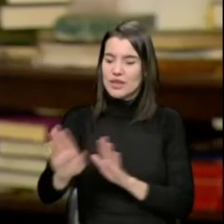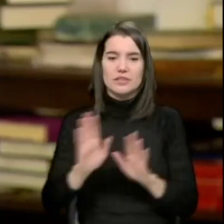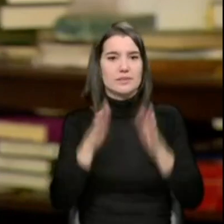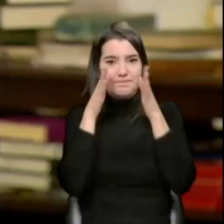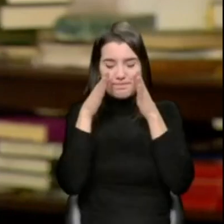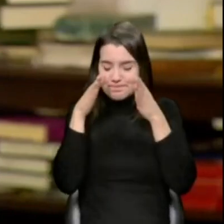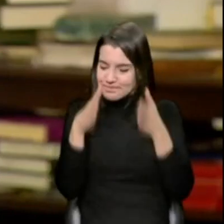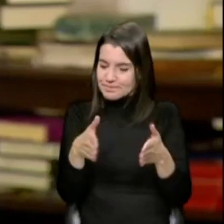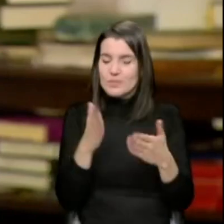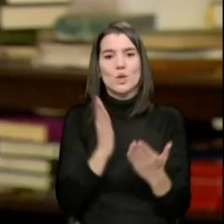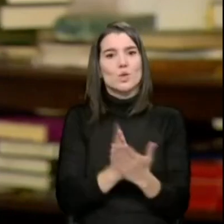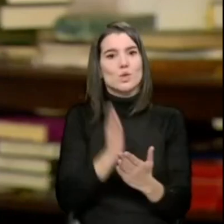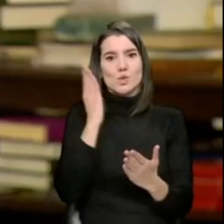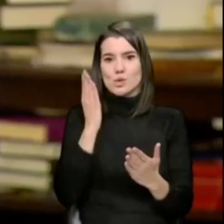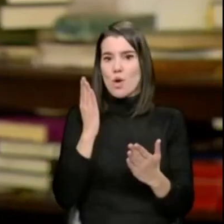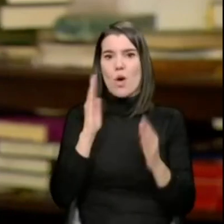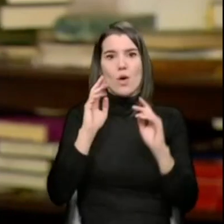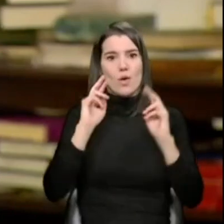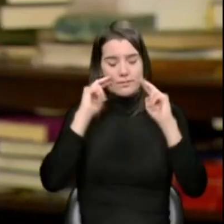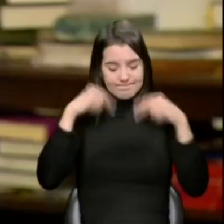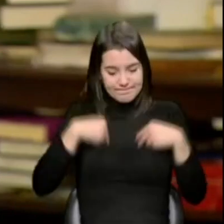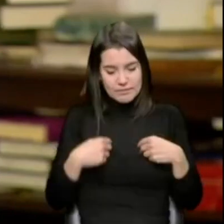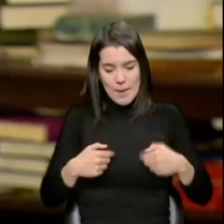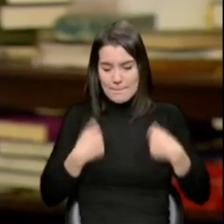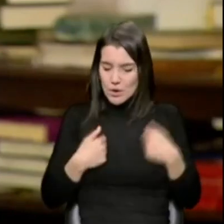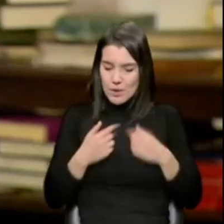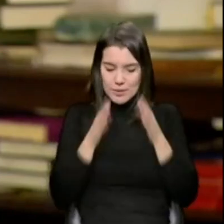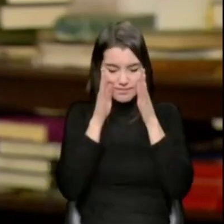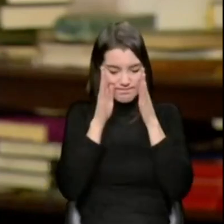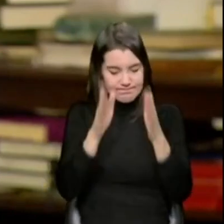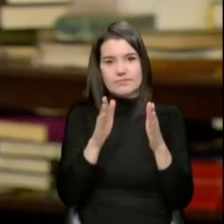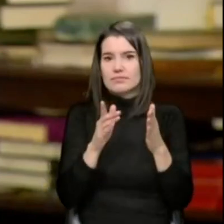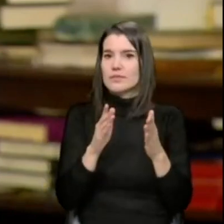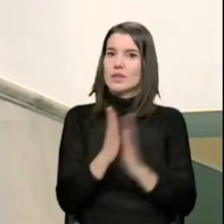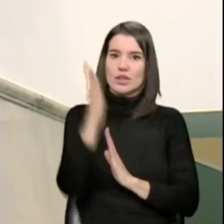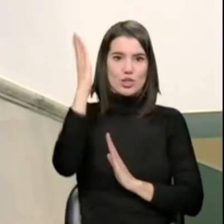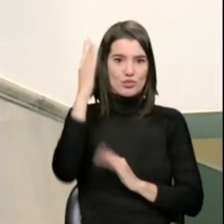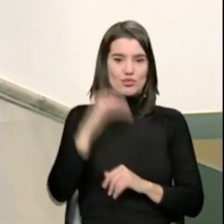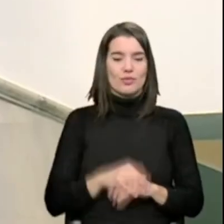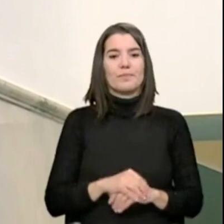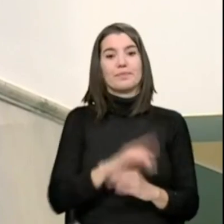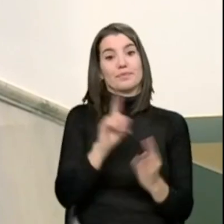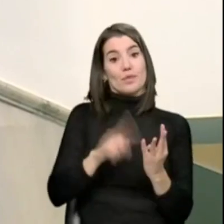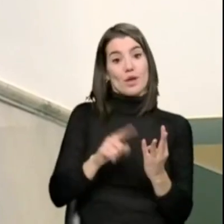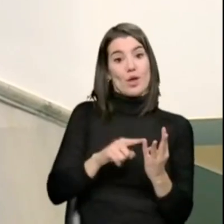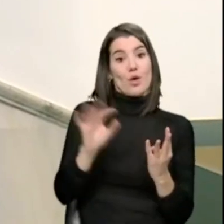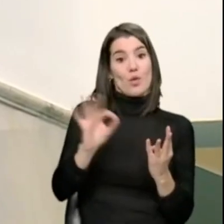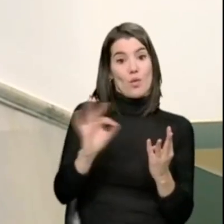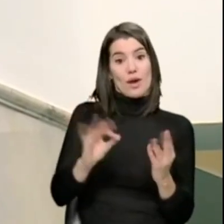foca a si próprio e o seu corpo para Deus. Depois temos também o quarto pilar, que é o